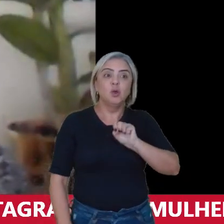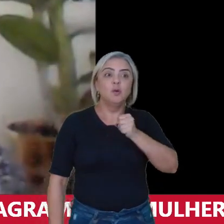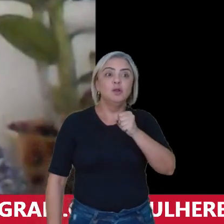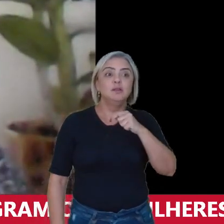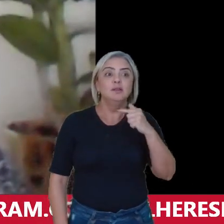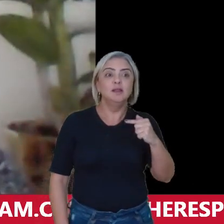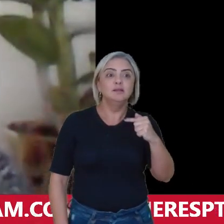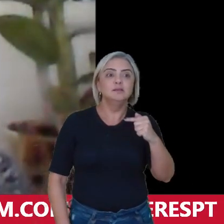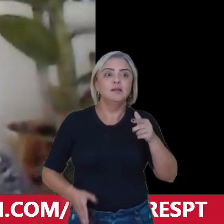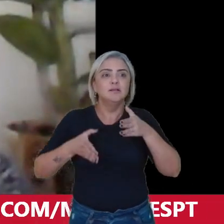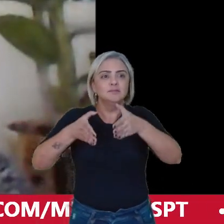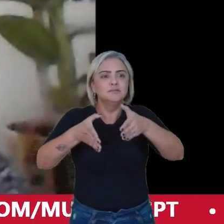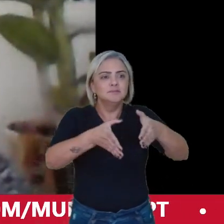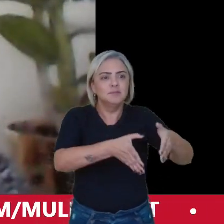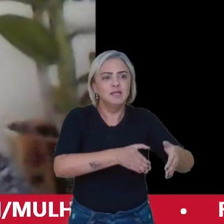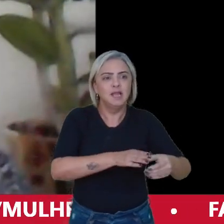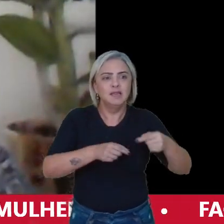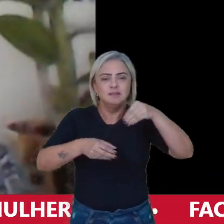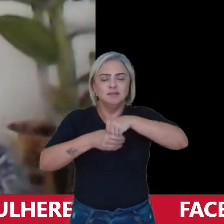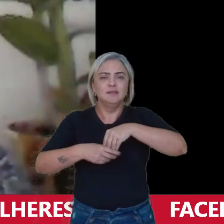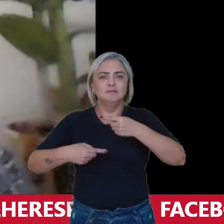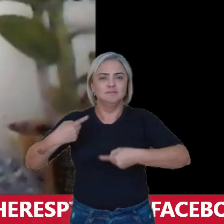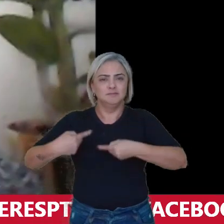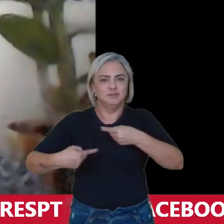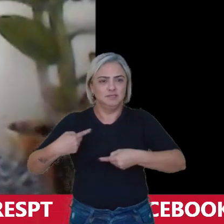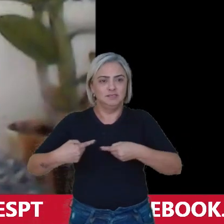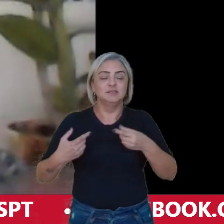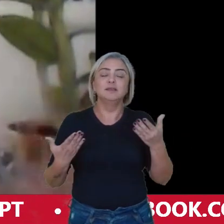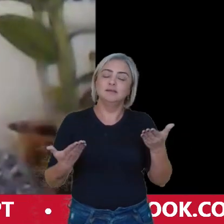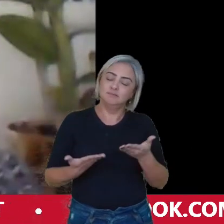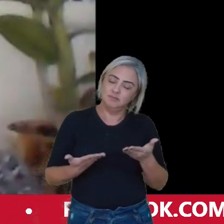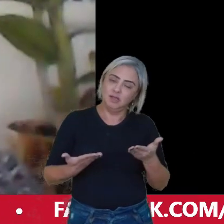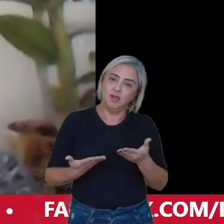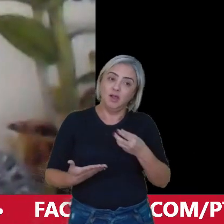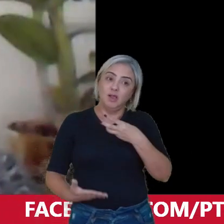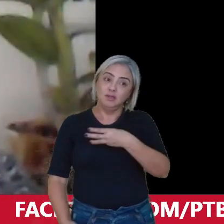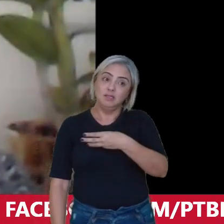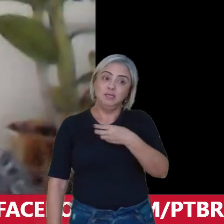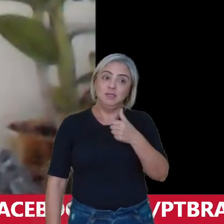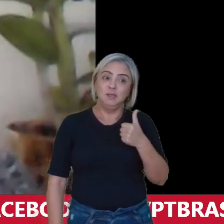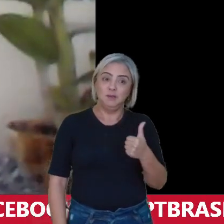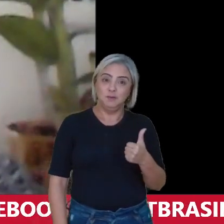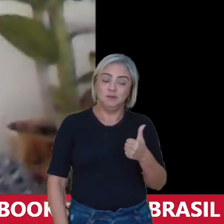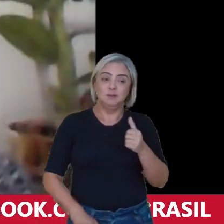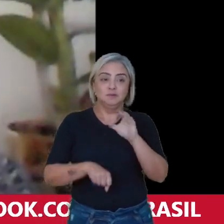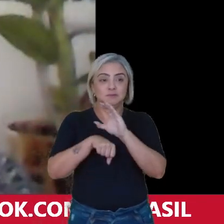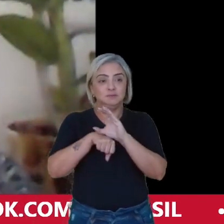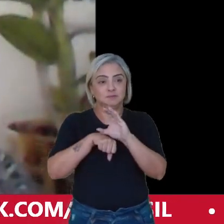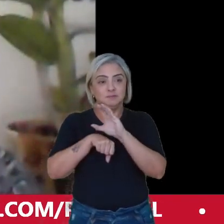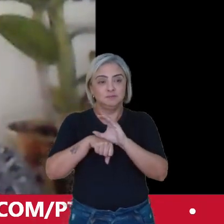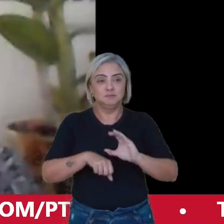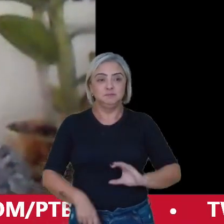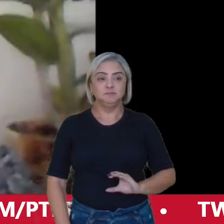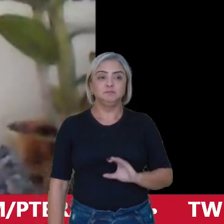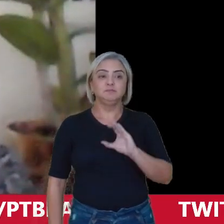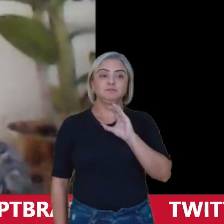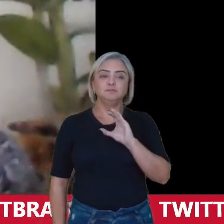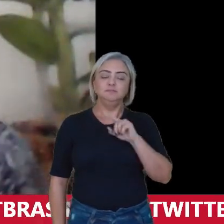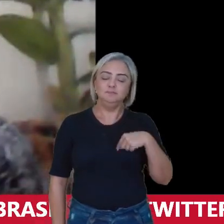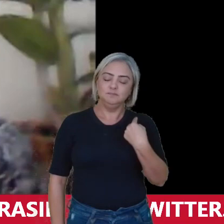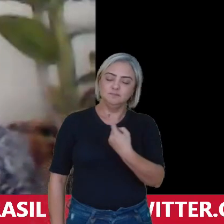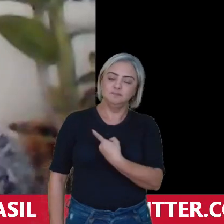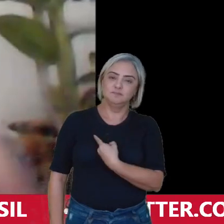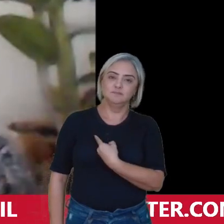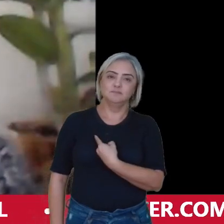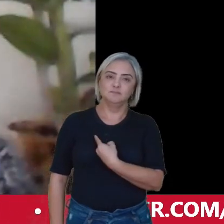anos de participação das mulheres na política. E agora, nos 31 anos da Constituição Cidadã, a